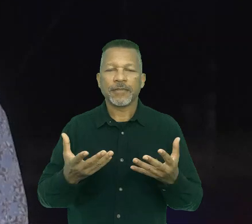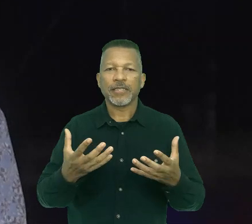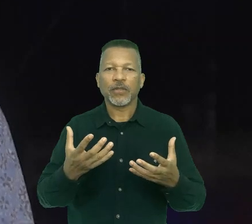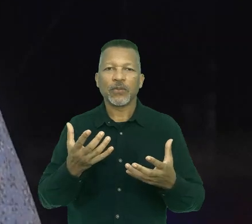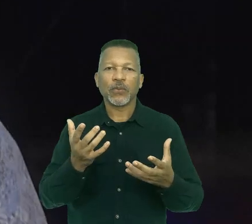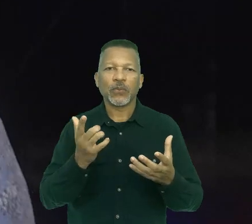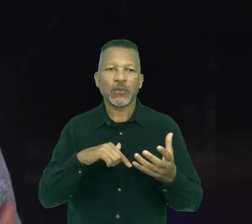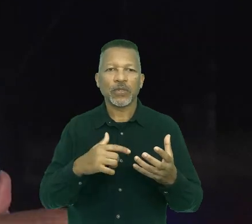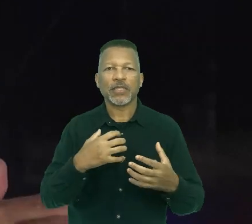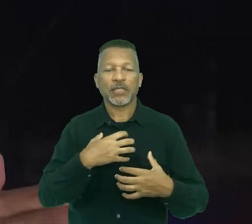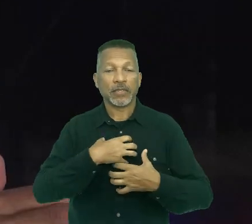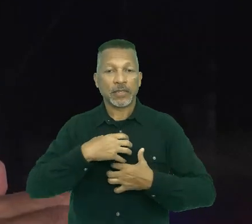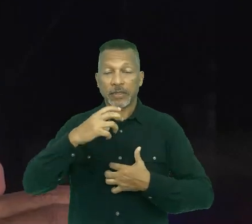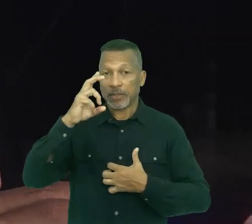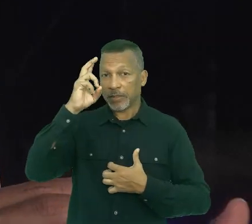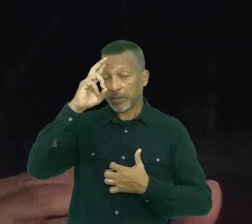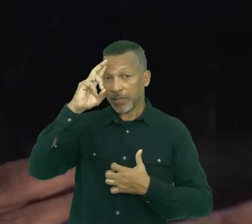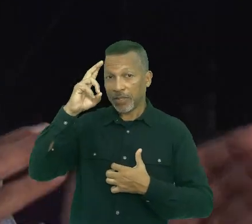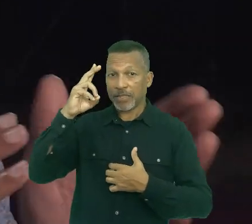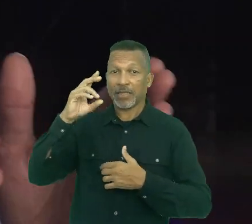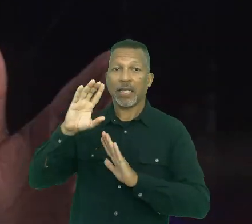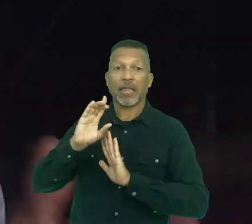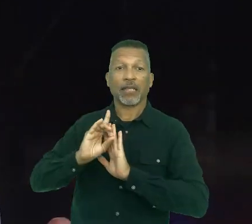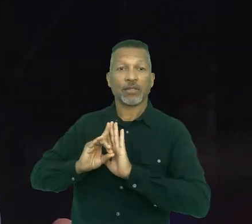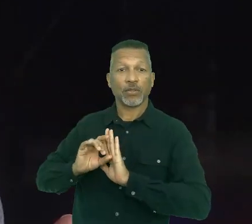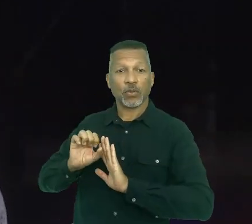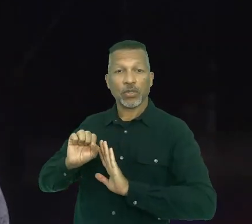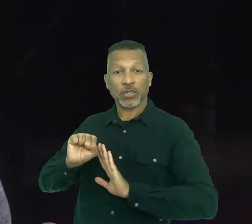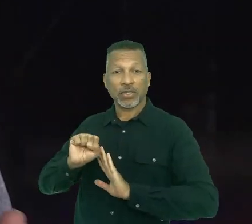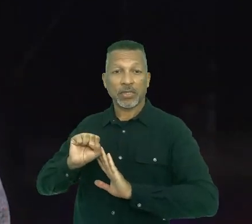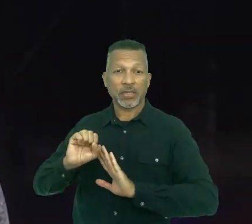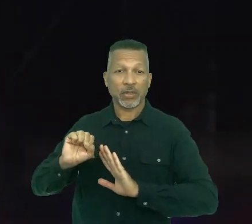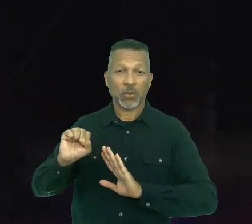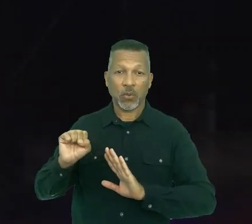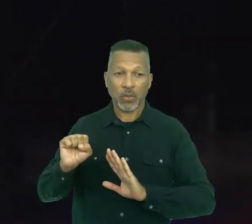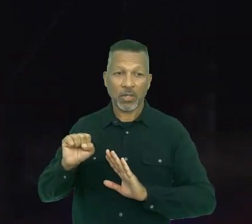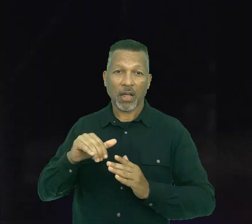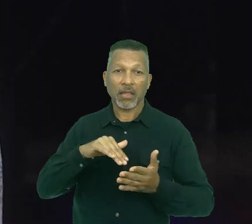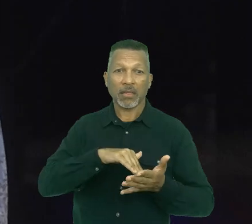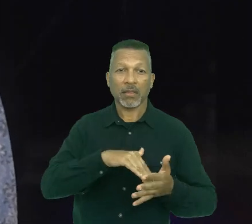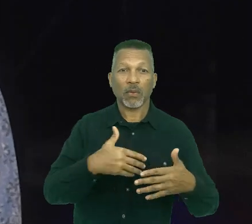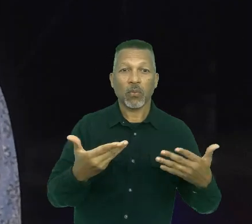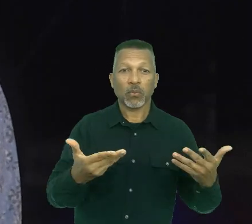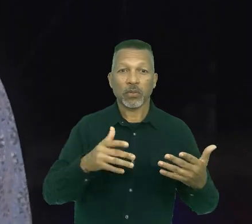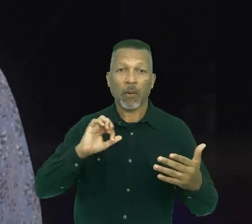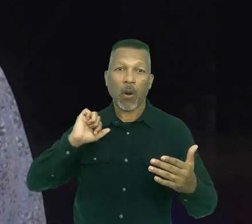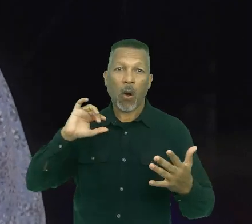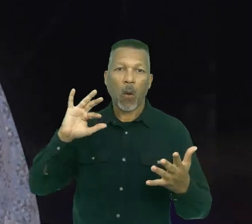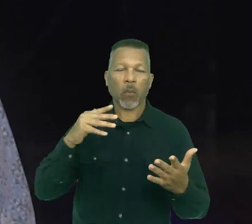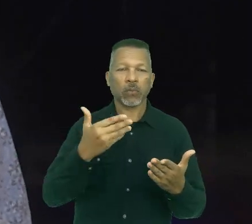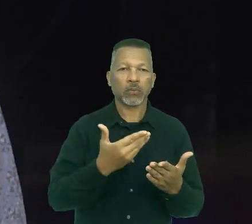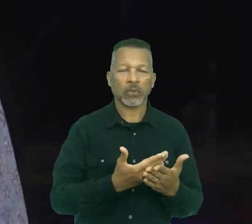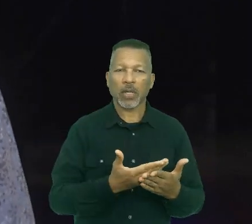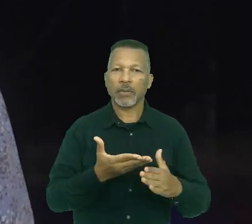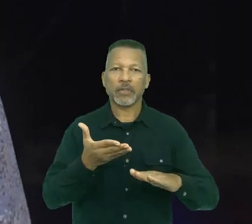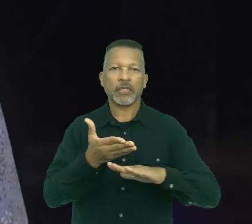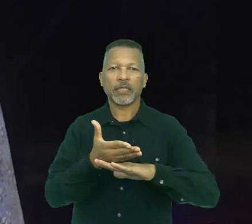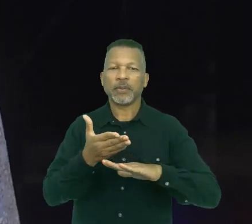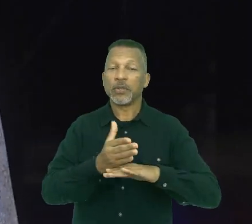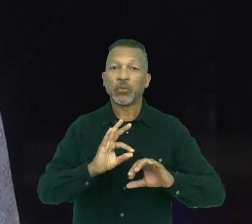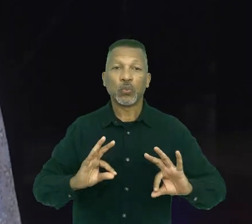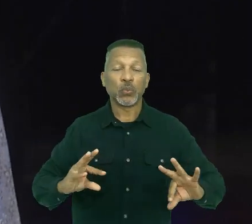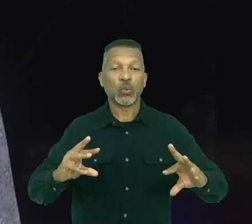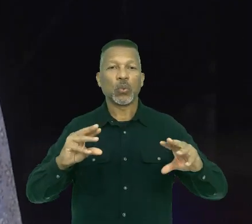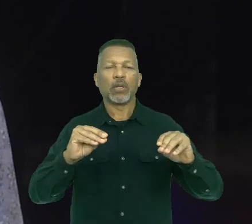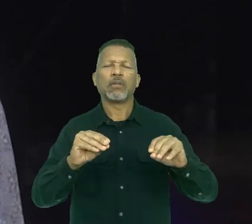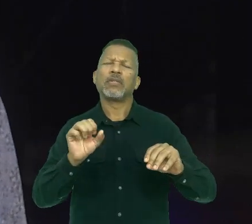detenho esse histórico da década de 88 até os dias de hoje. Eu acompanhei tudo, eu participei de todos os movimentos. Claro que tem uma